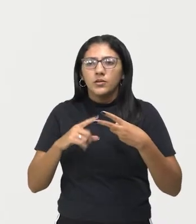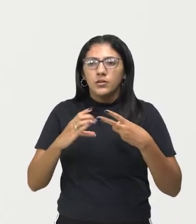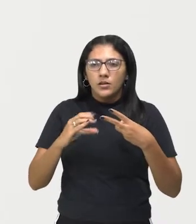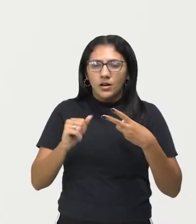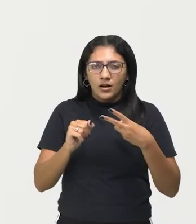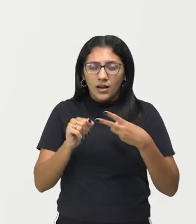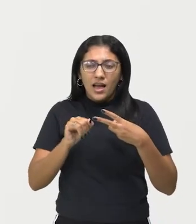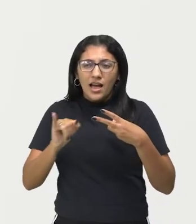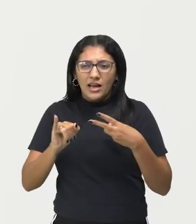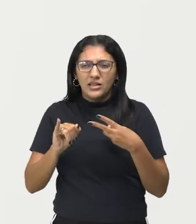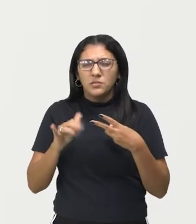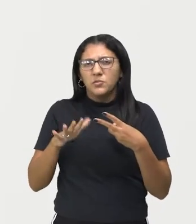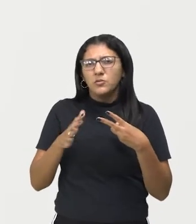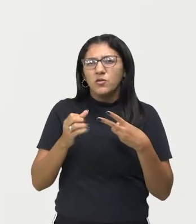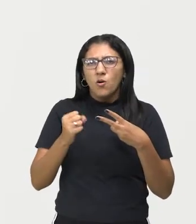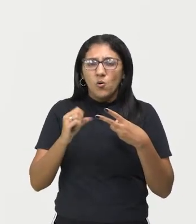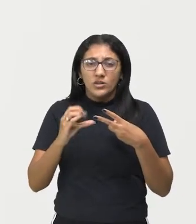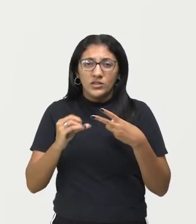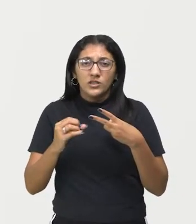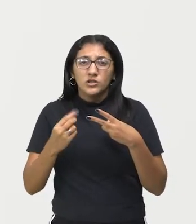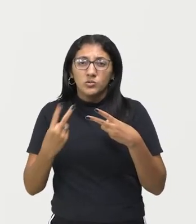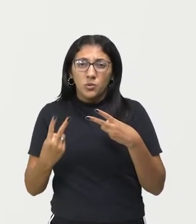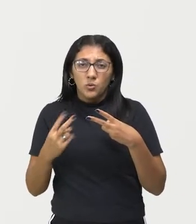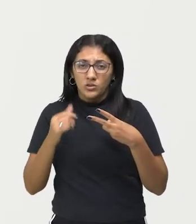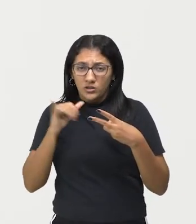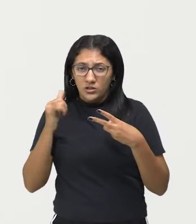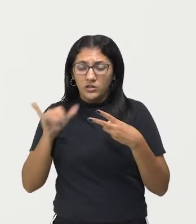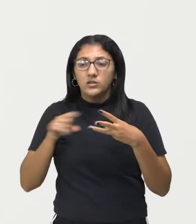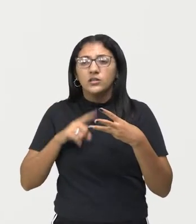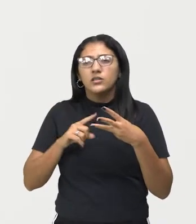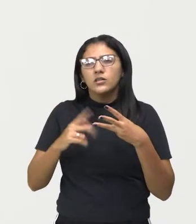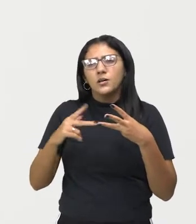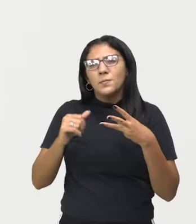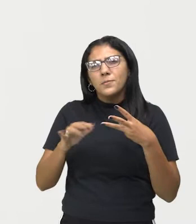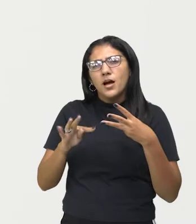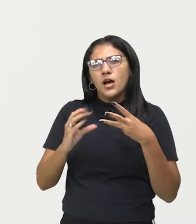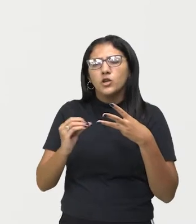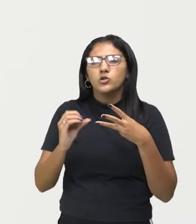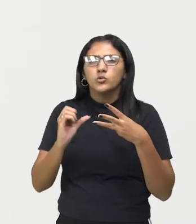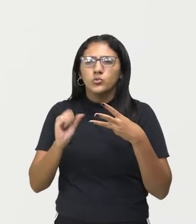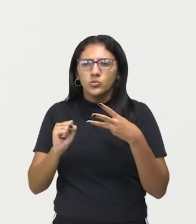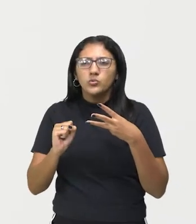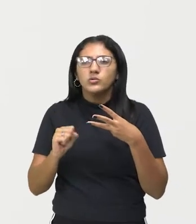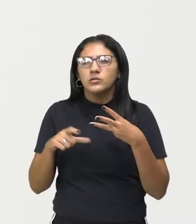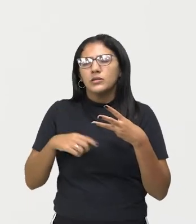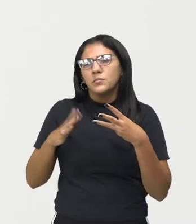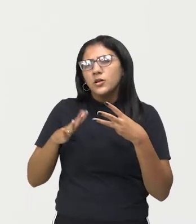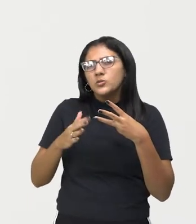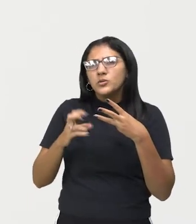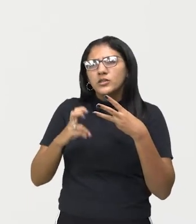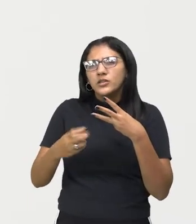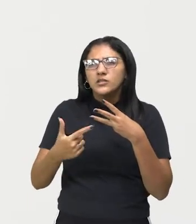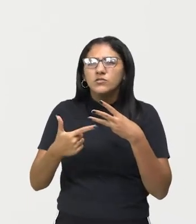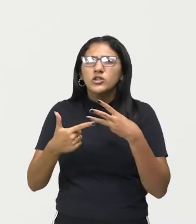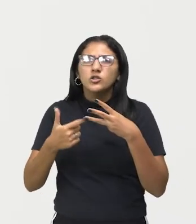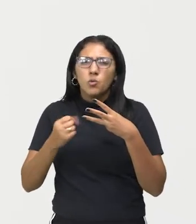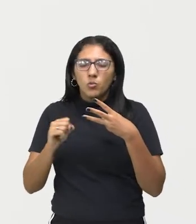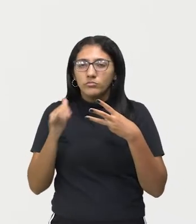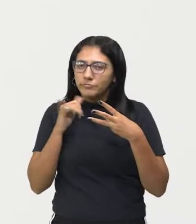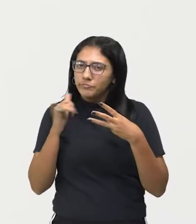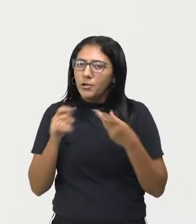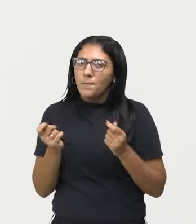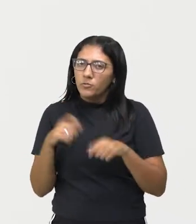com 802 e a Cachoeira dos Patos com 528 megawatts de potência. Então a